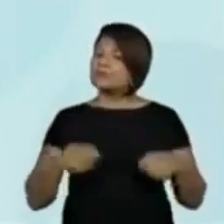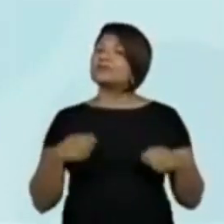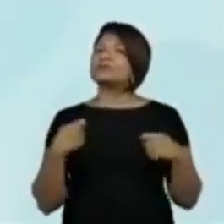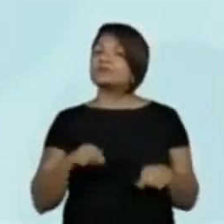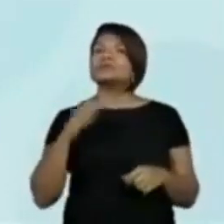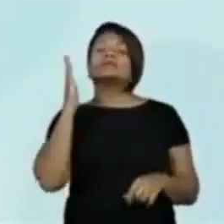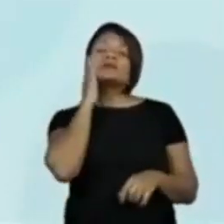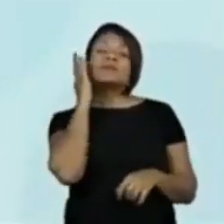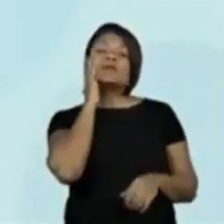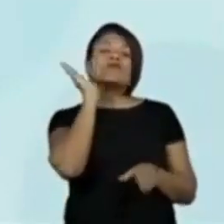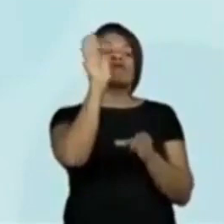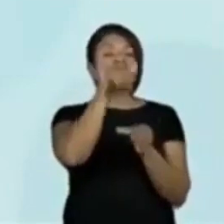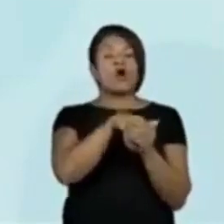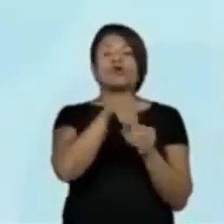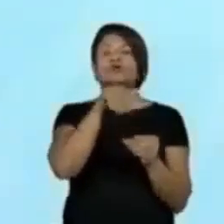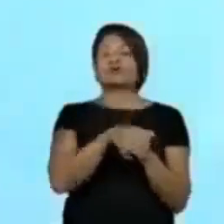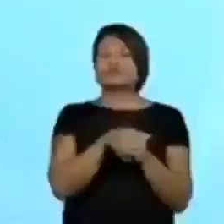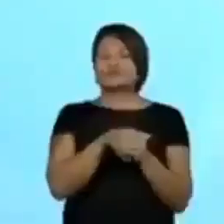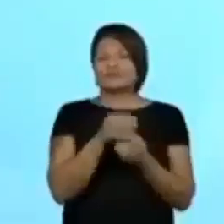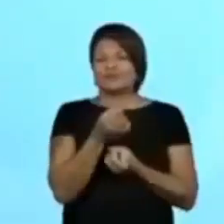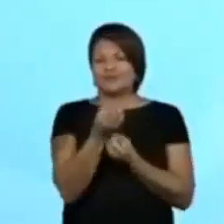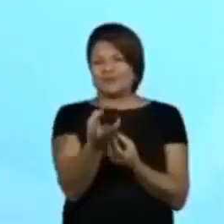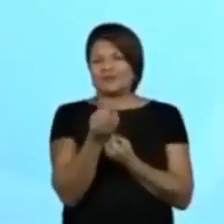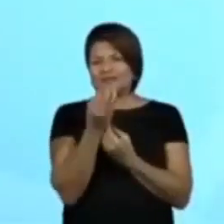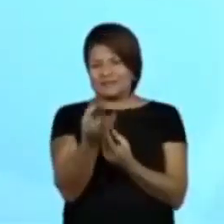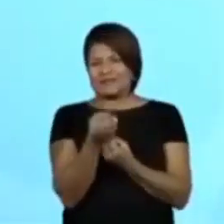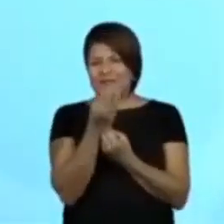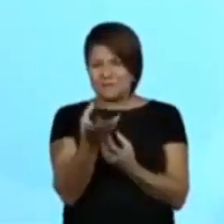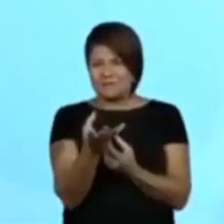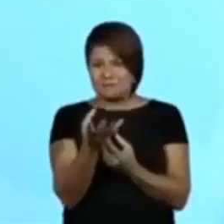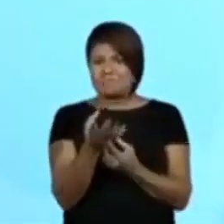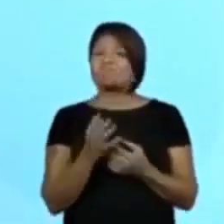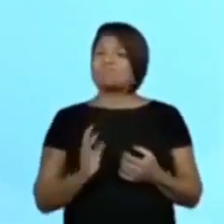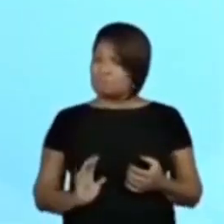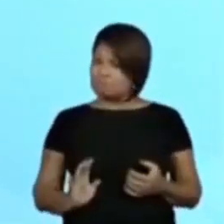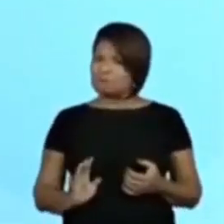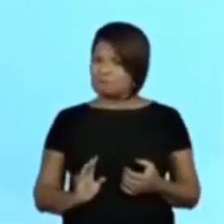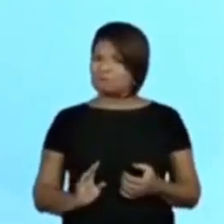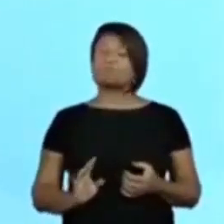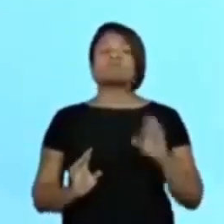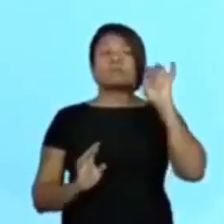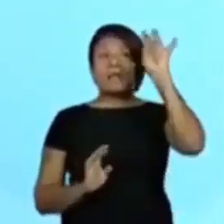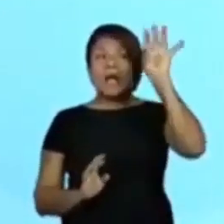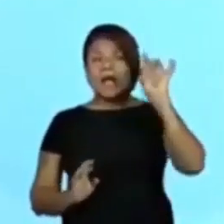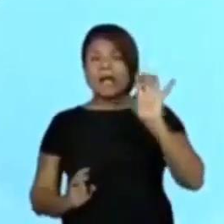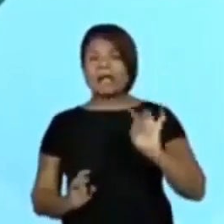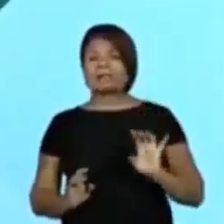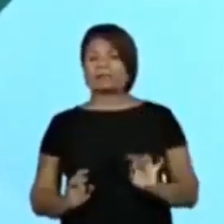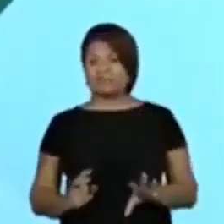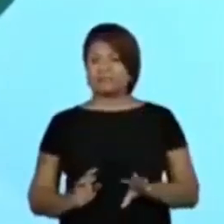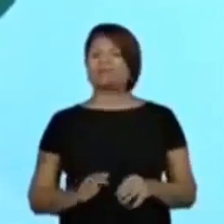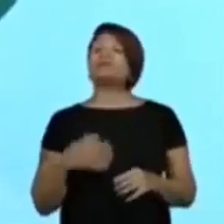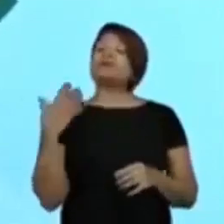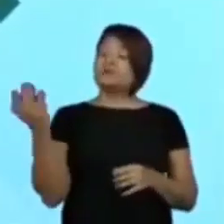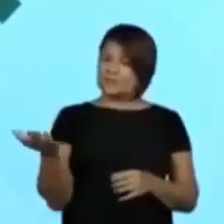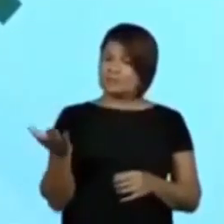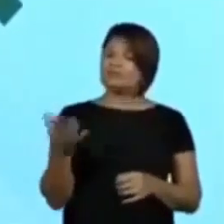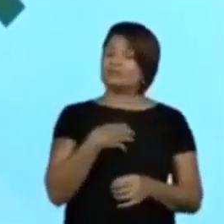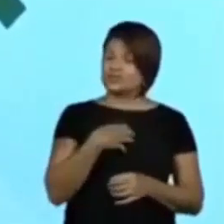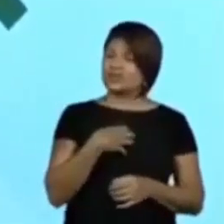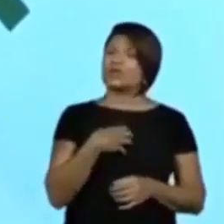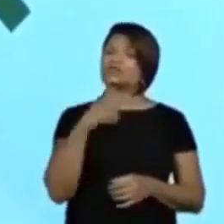Aonde vão entrar os dados, né? As informações que eu tenho sobre os descritores, que neste caso